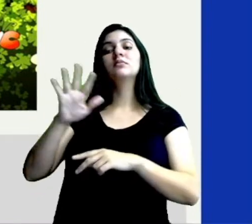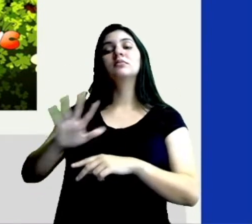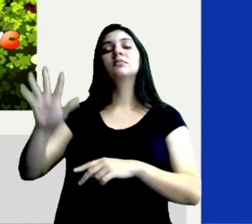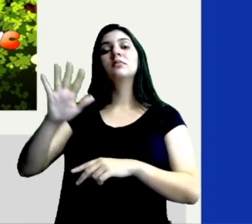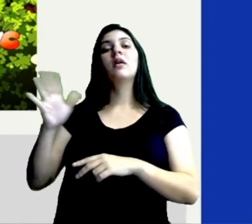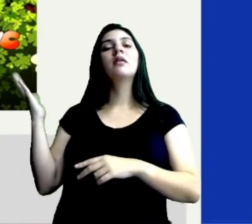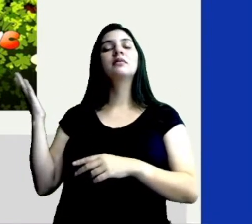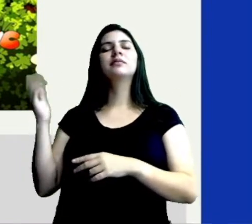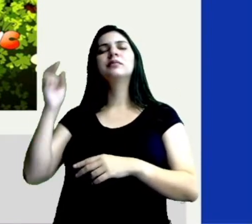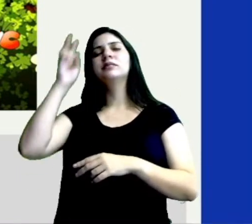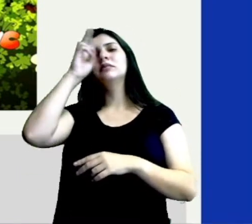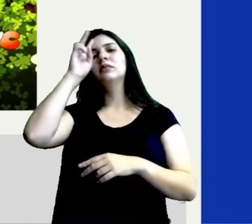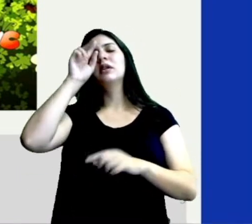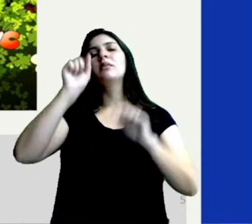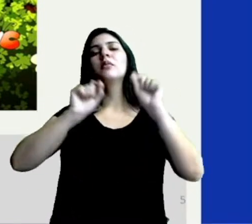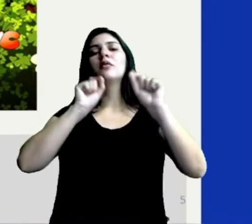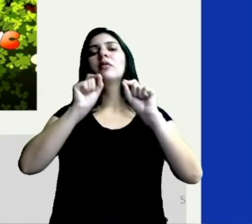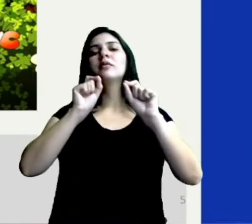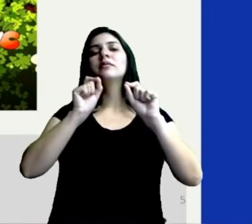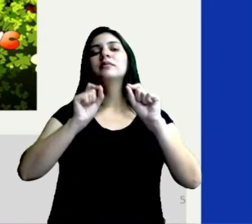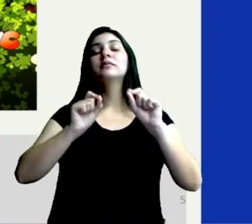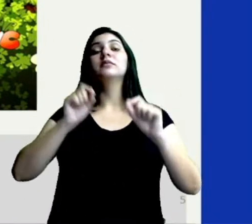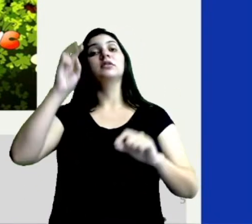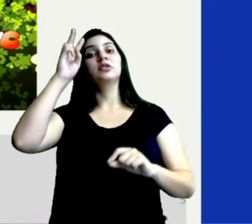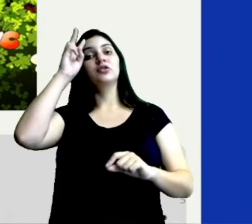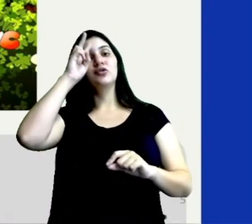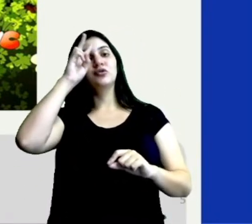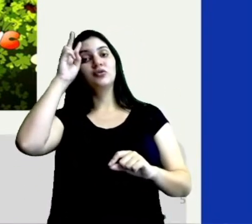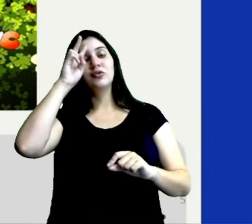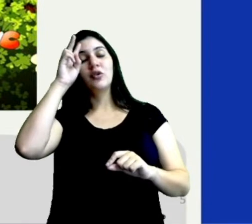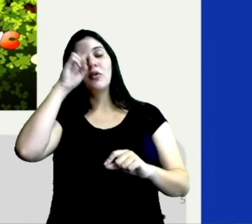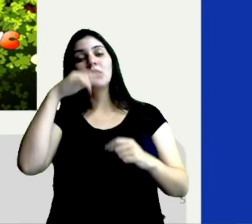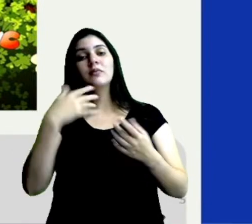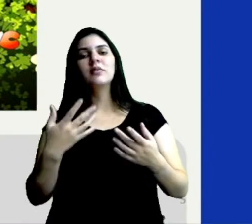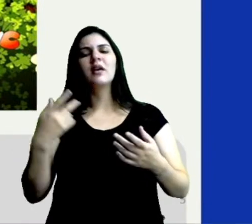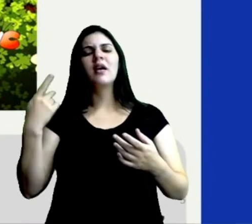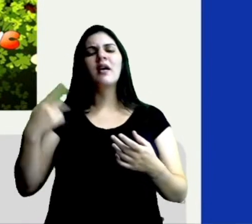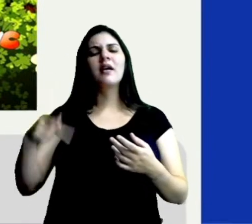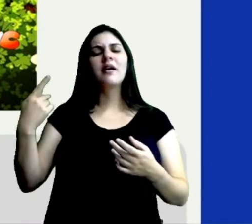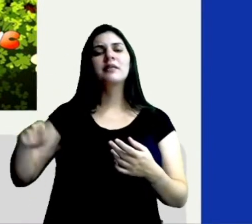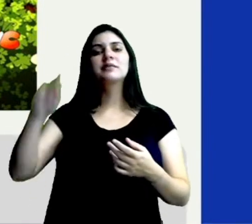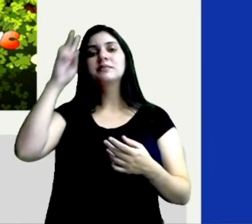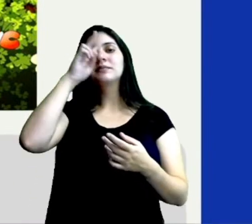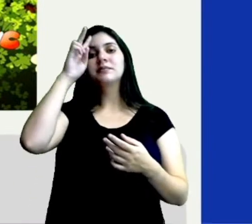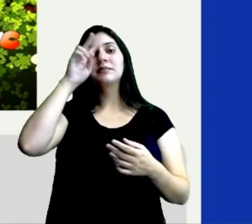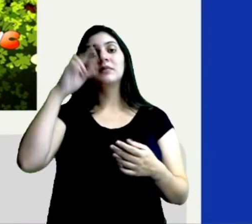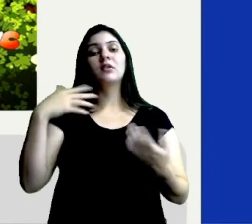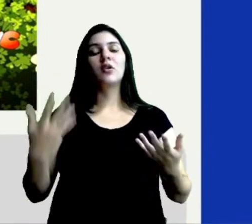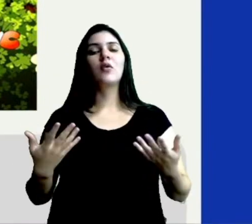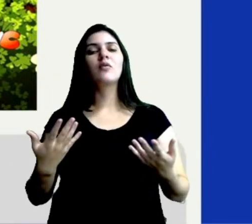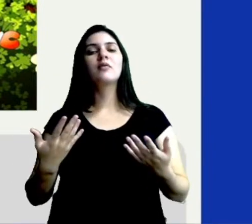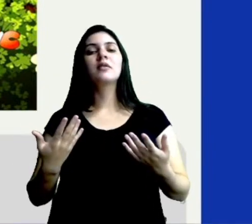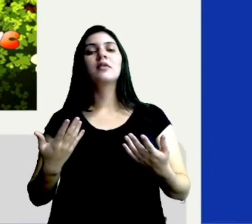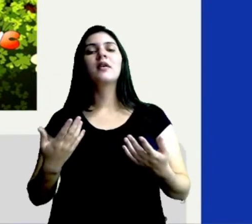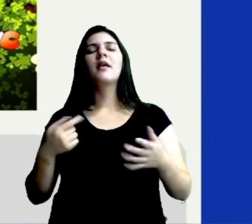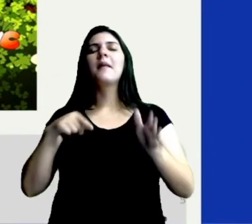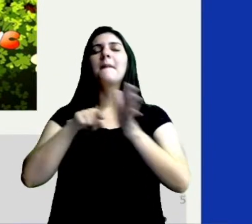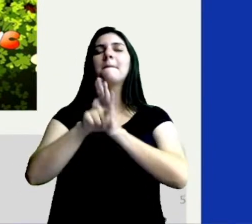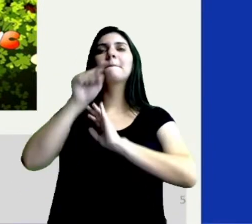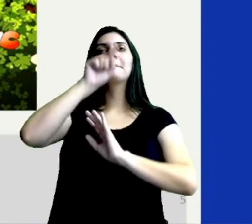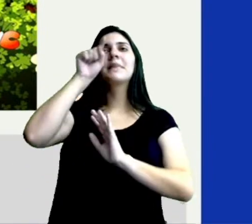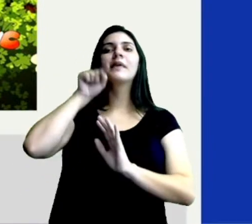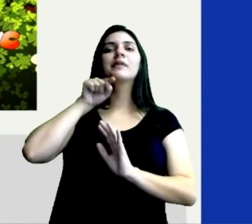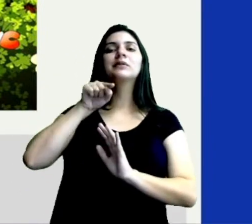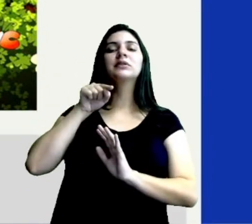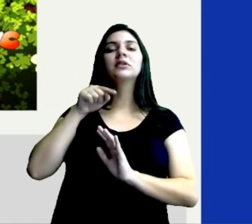lembra logo de uma história, né? Uma historinha. E essa história, provavelmente, você agora está se perguntando,